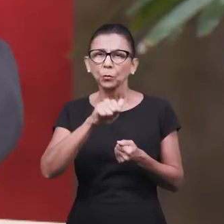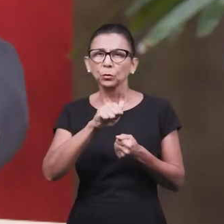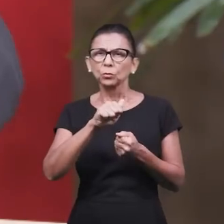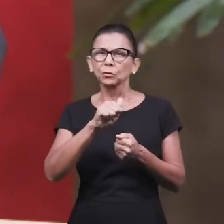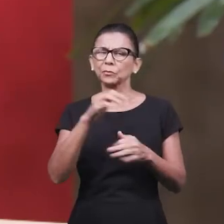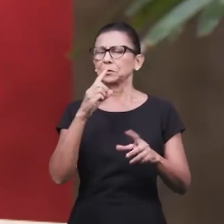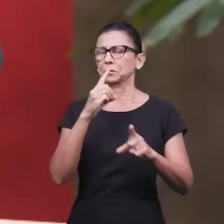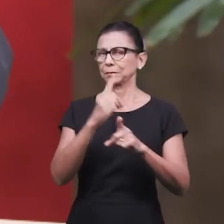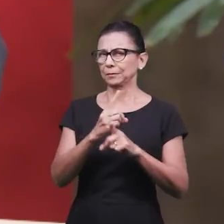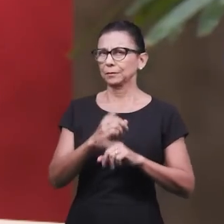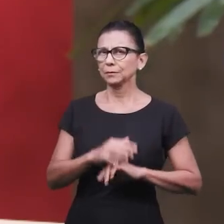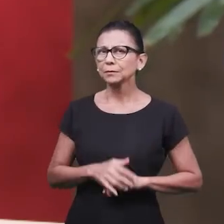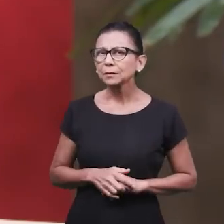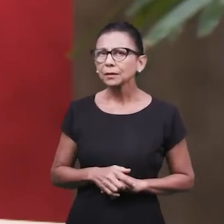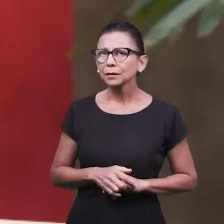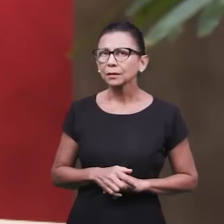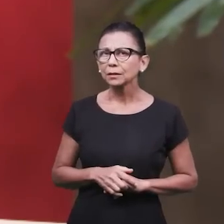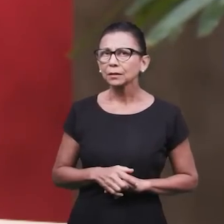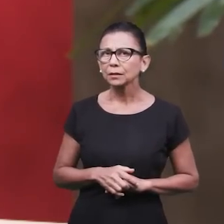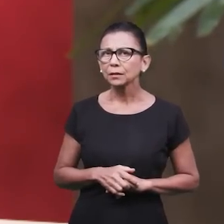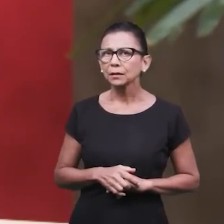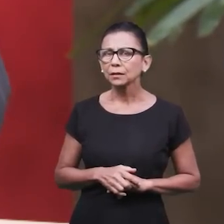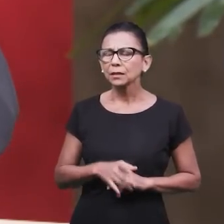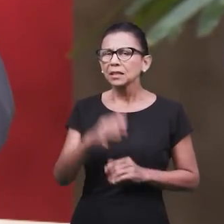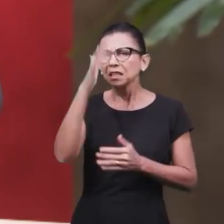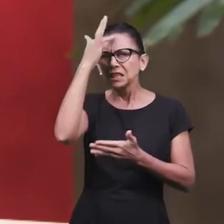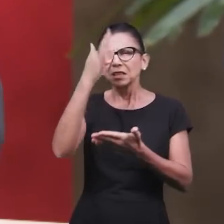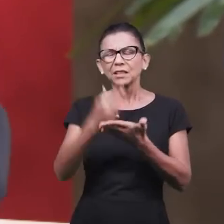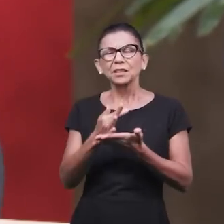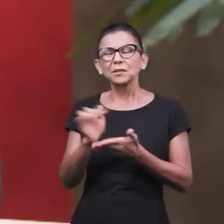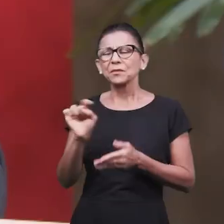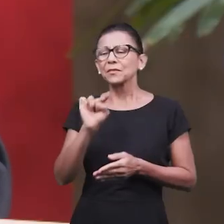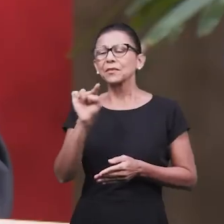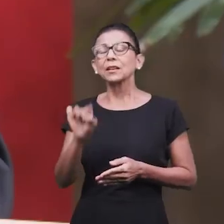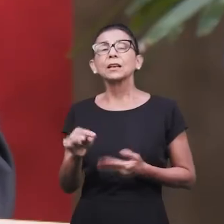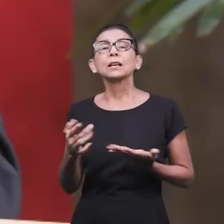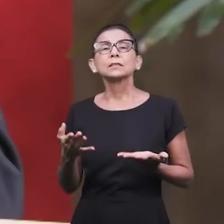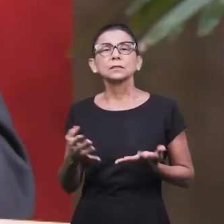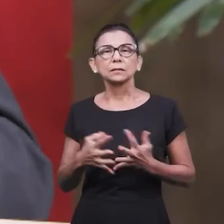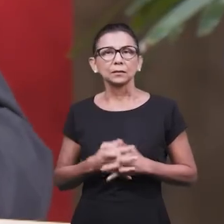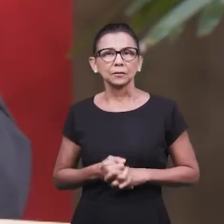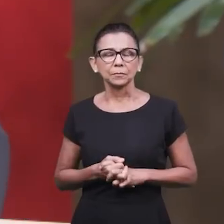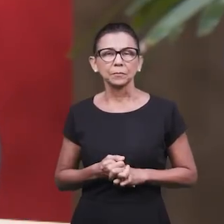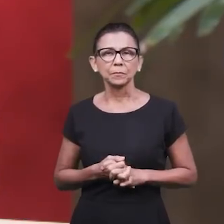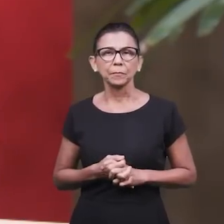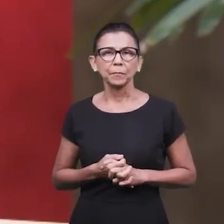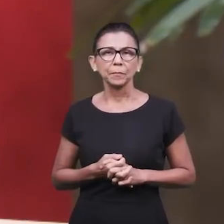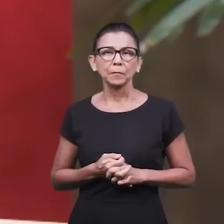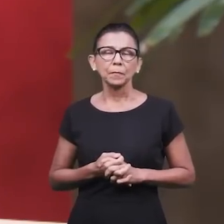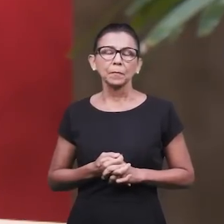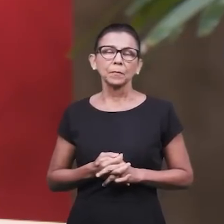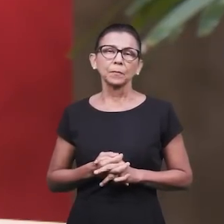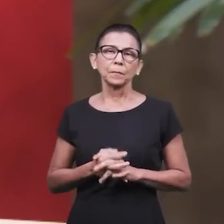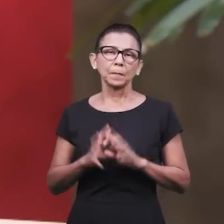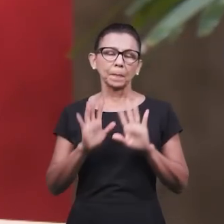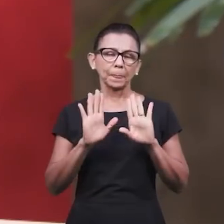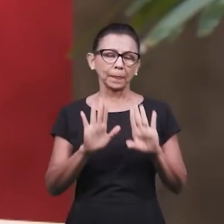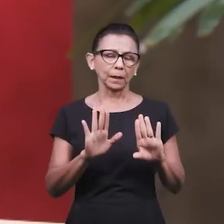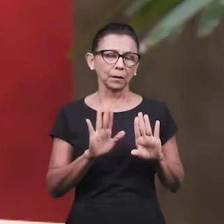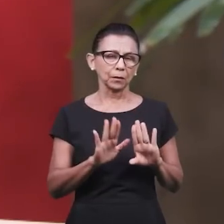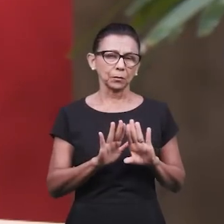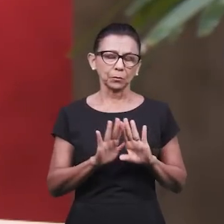Entendeu? Essa fé que é a fé genuína, que é a fé que há uma